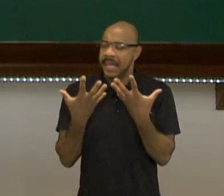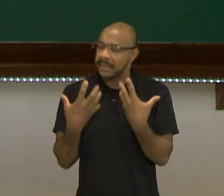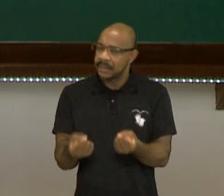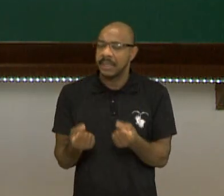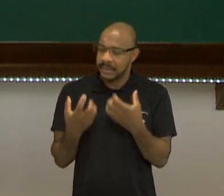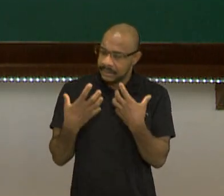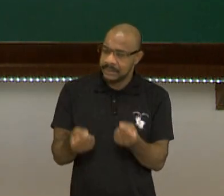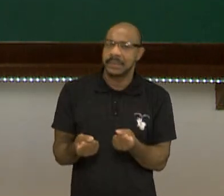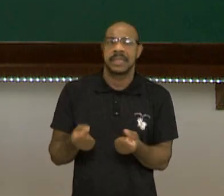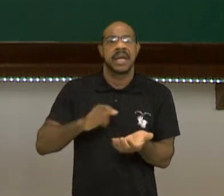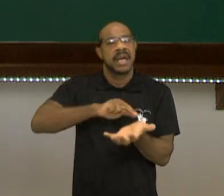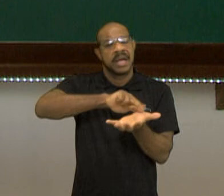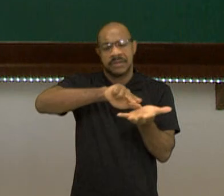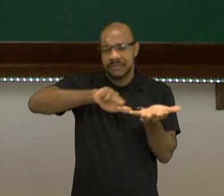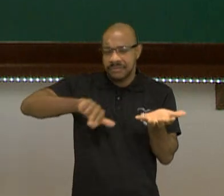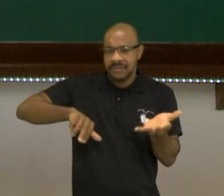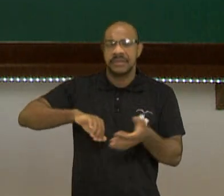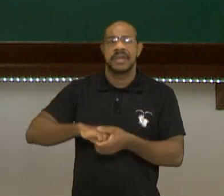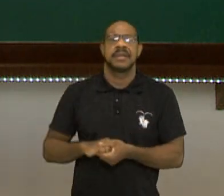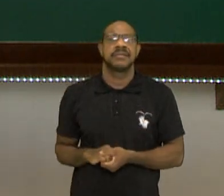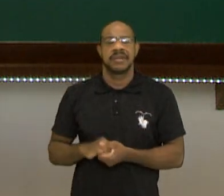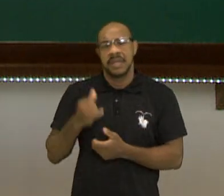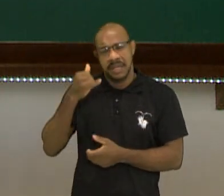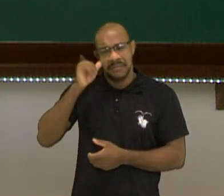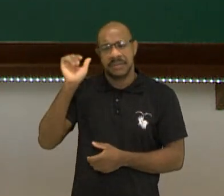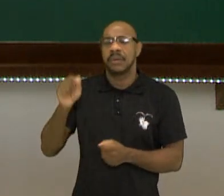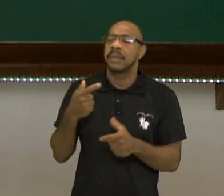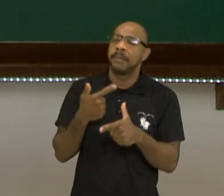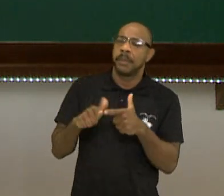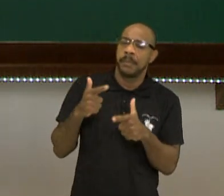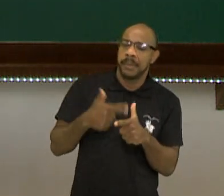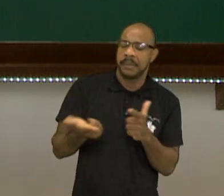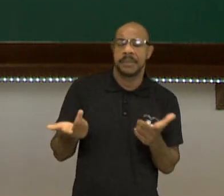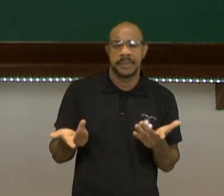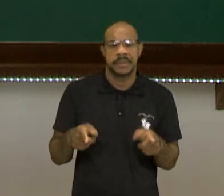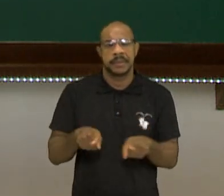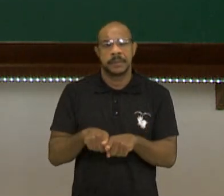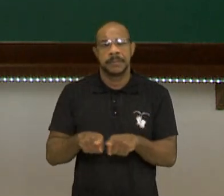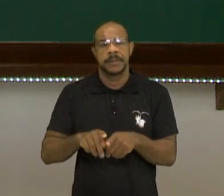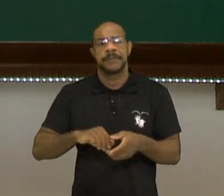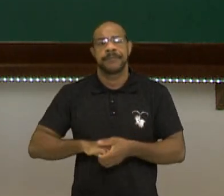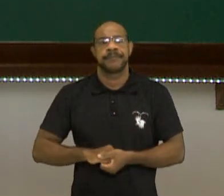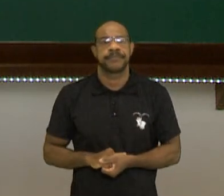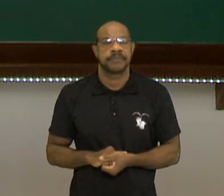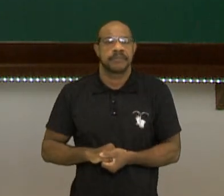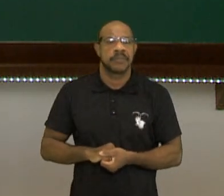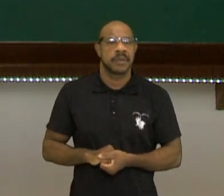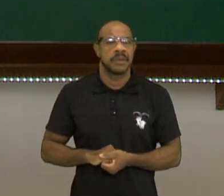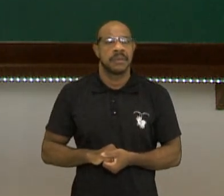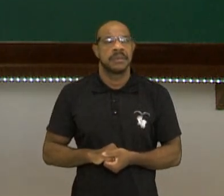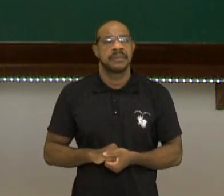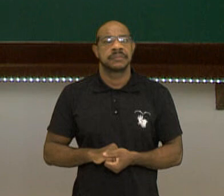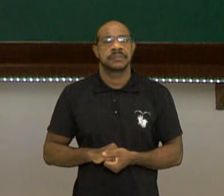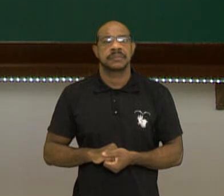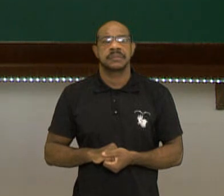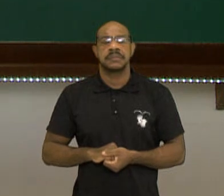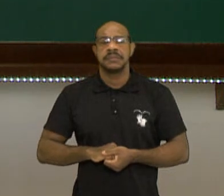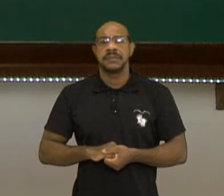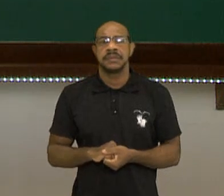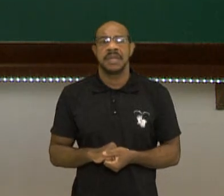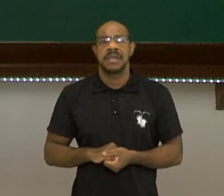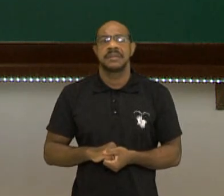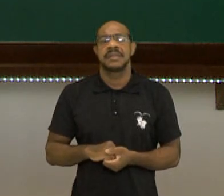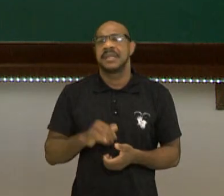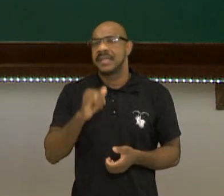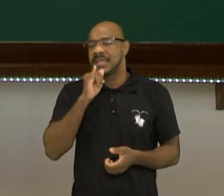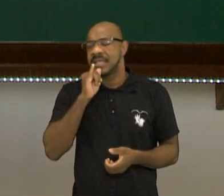evitar, né, problemas, né, porque o etnocentrismo ele traz problemas bastante complexos, né, como a intolerância,